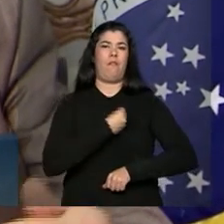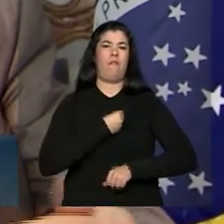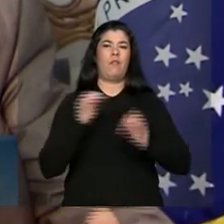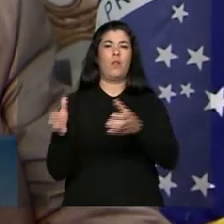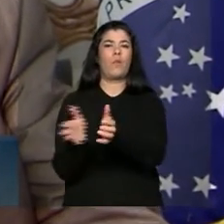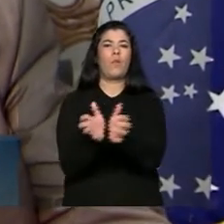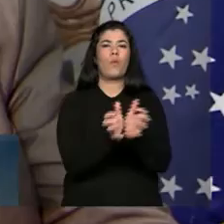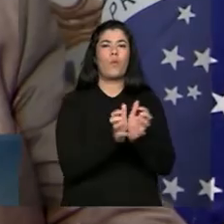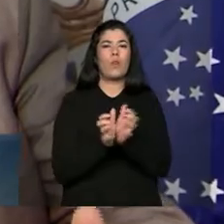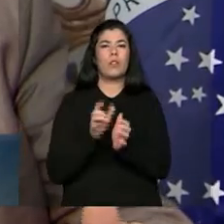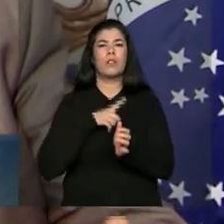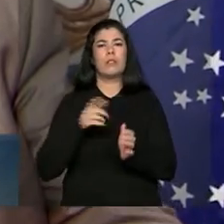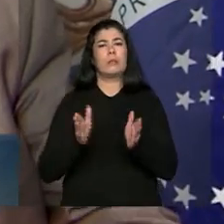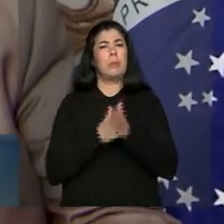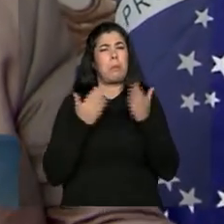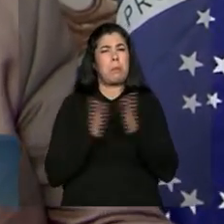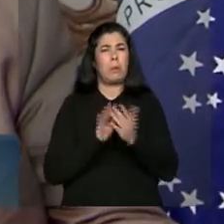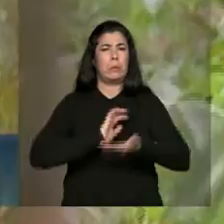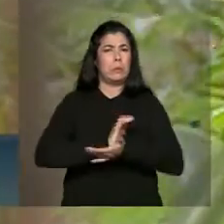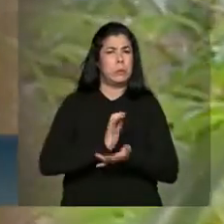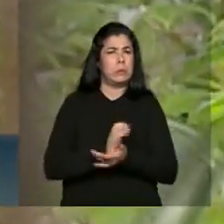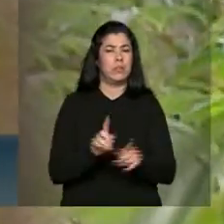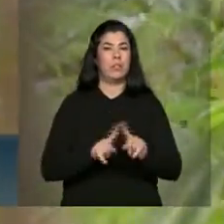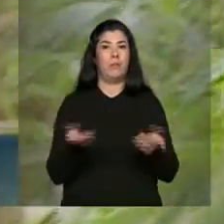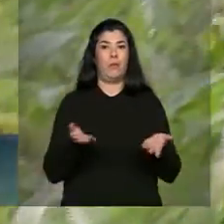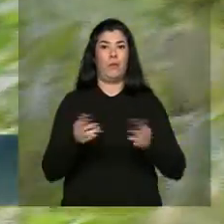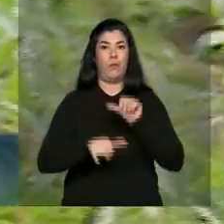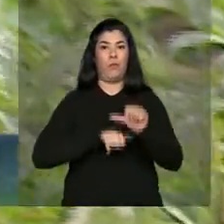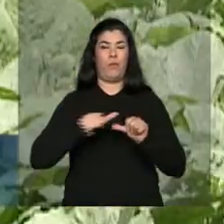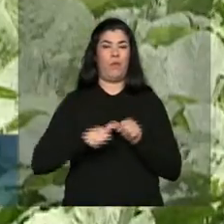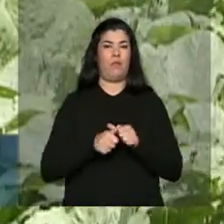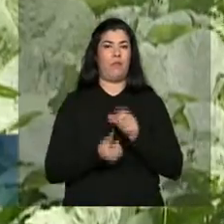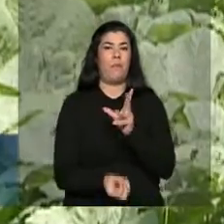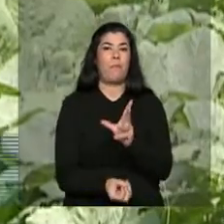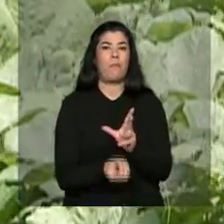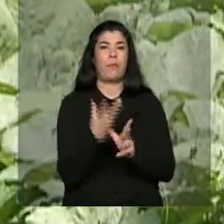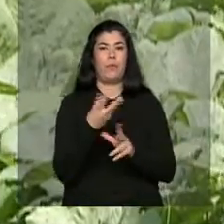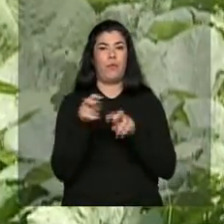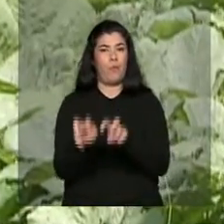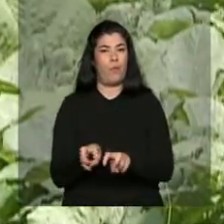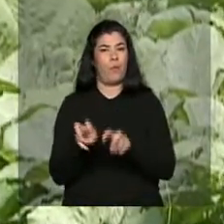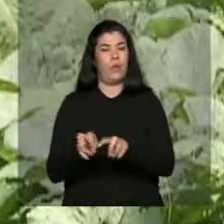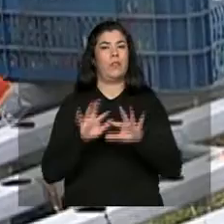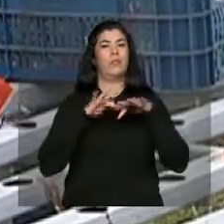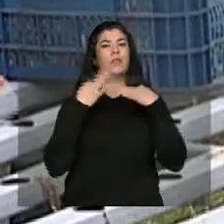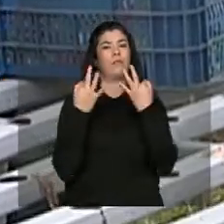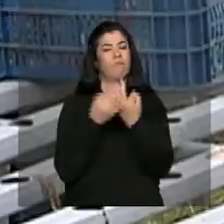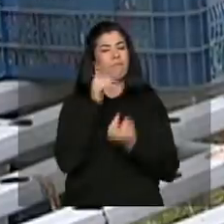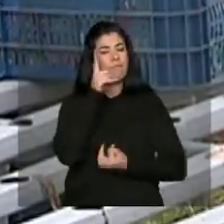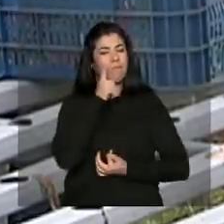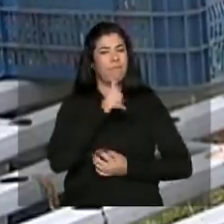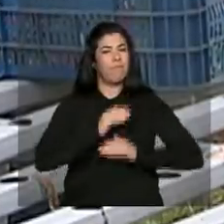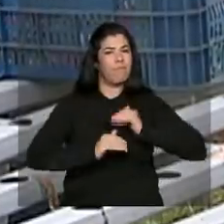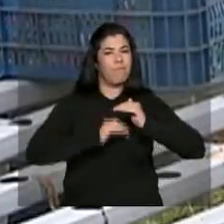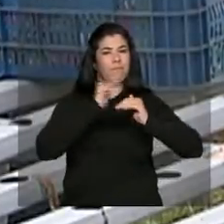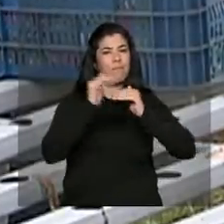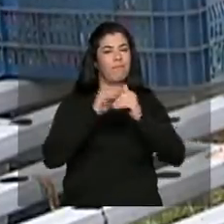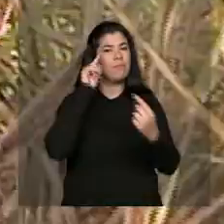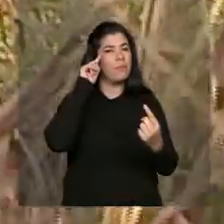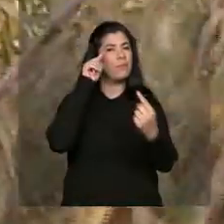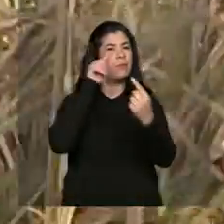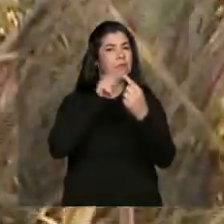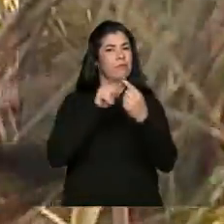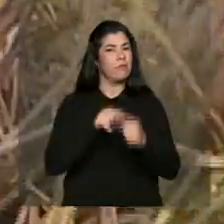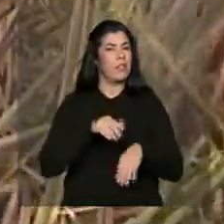às vezes, em condição de pobreza, de miséria, e que, através da produção da agricultura familiar, alcançam a